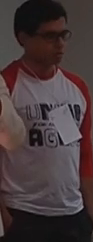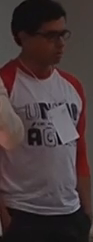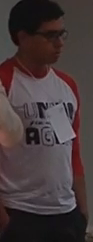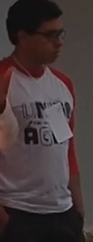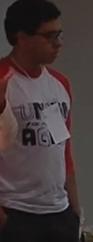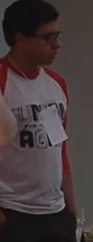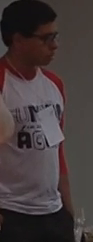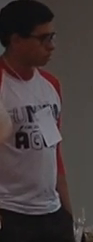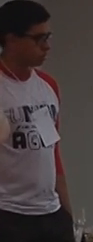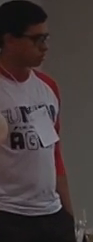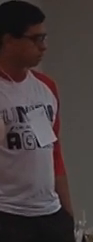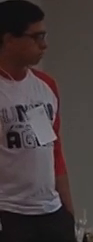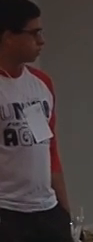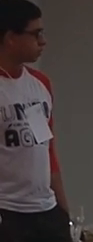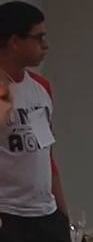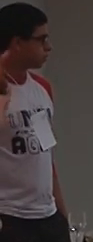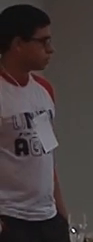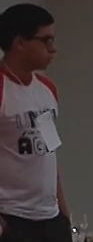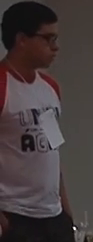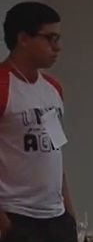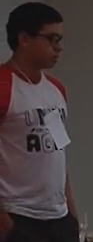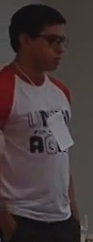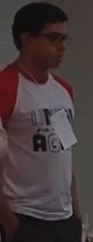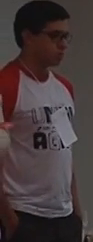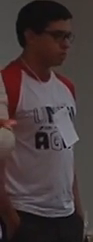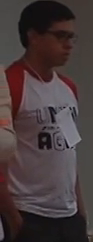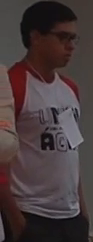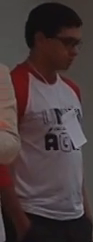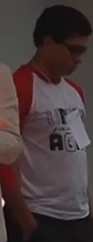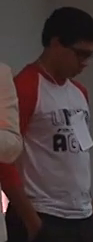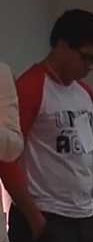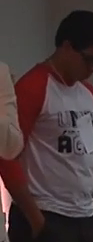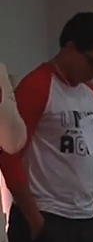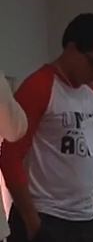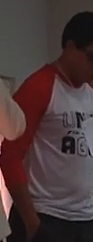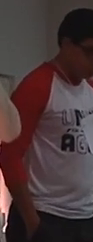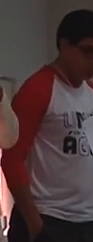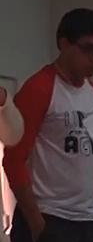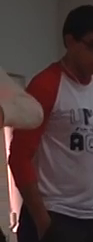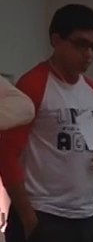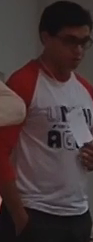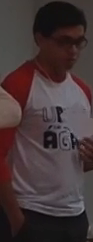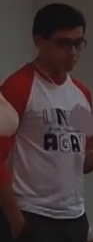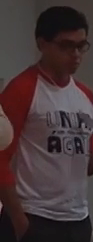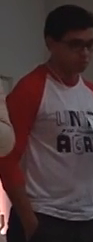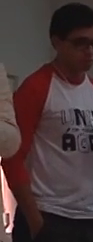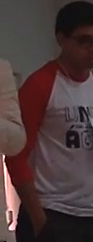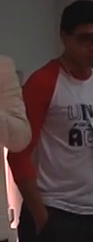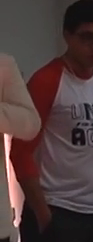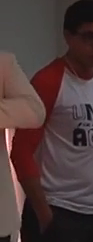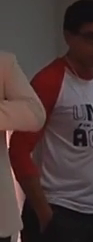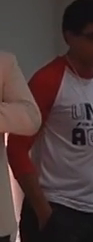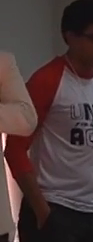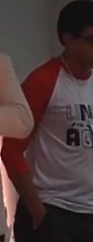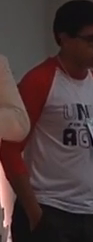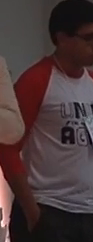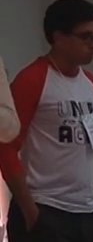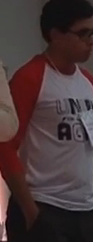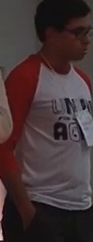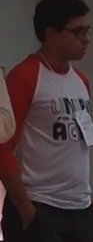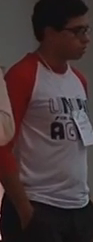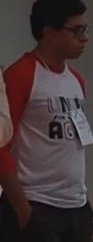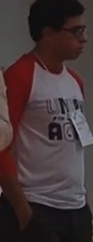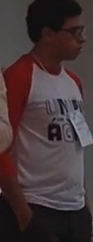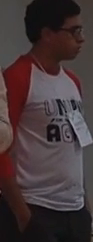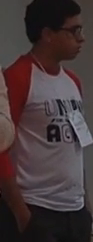bem cada candidato e estamos atentos ao tempo. Mas vocês precisam colaborar e como eu pedi à mesa